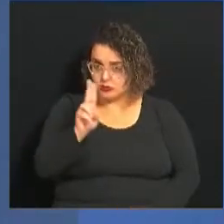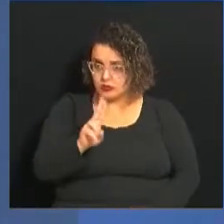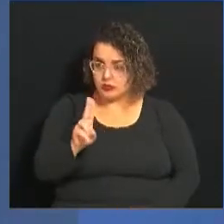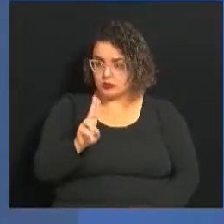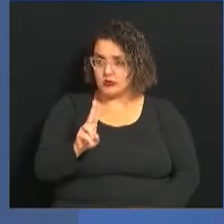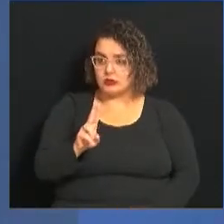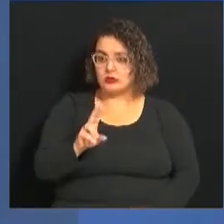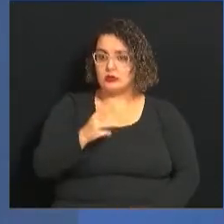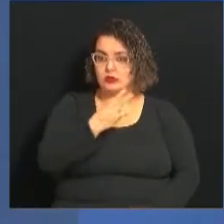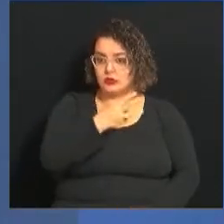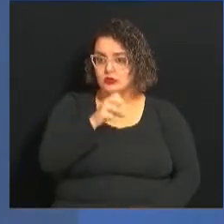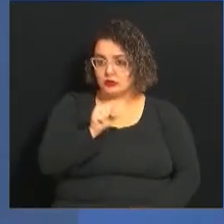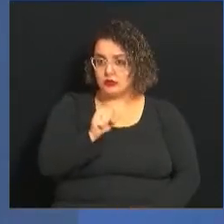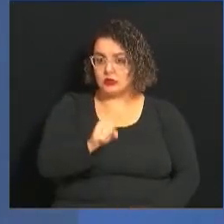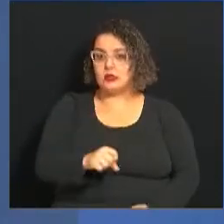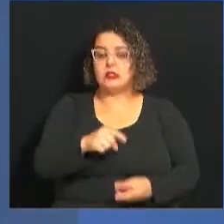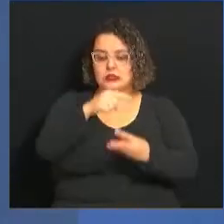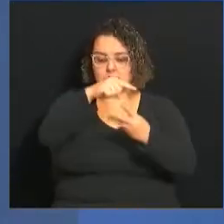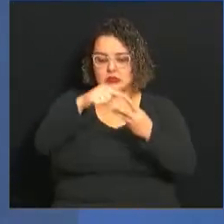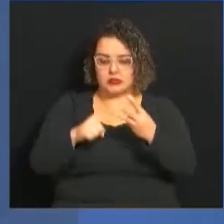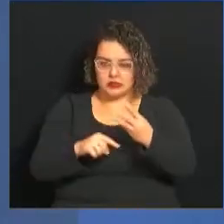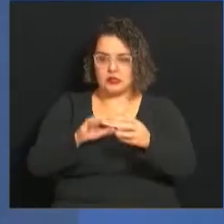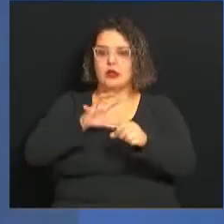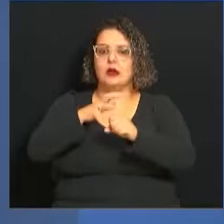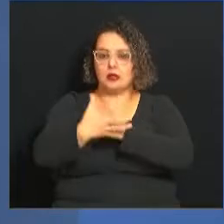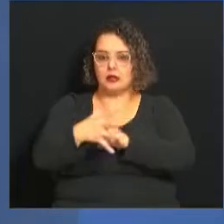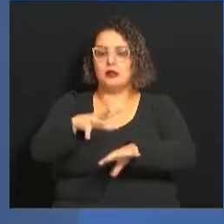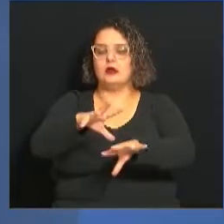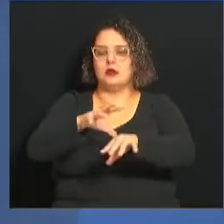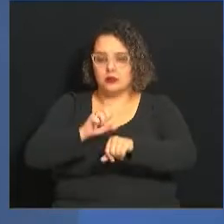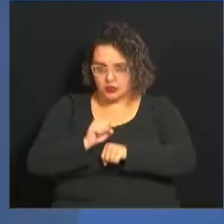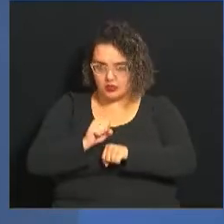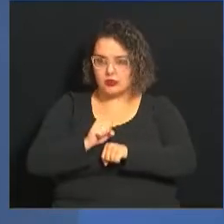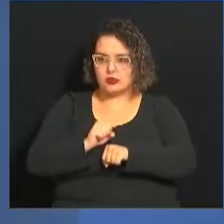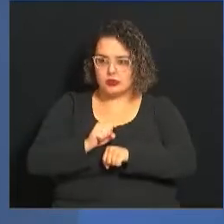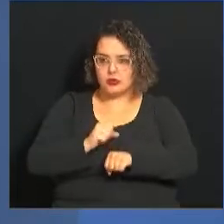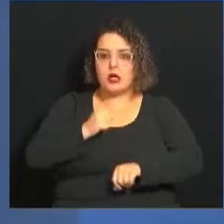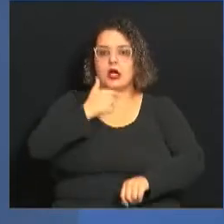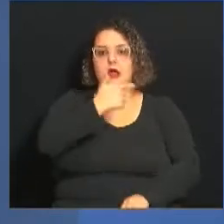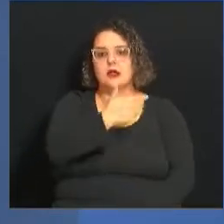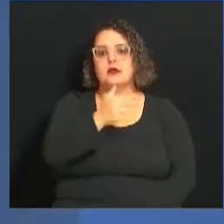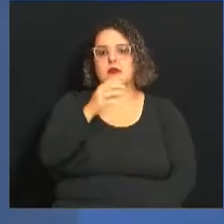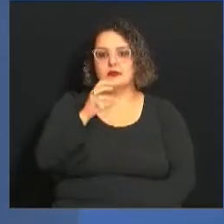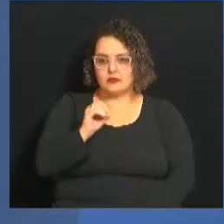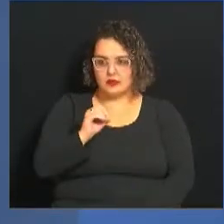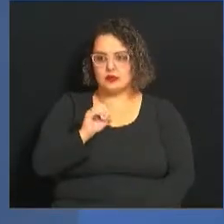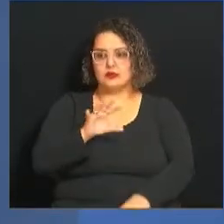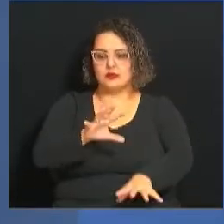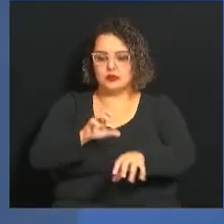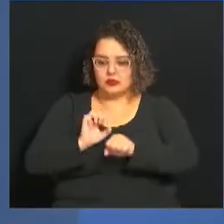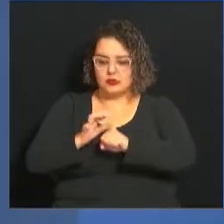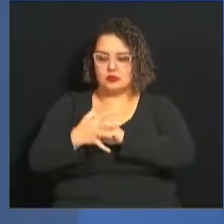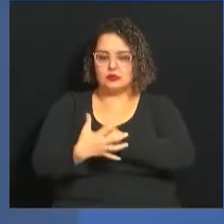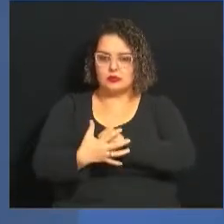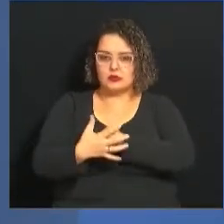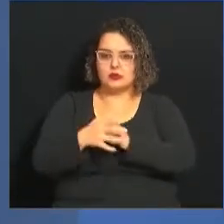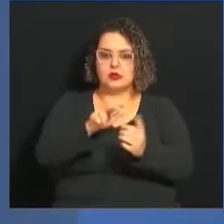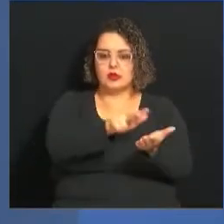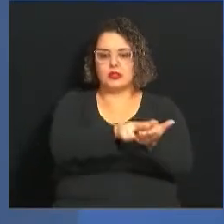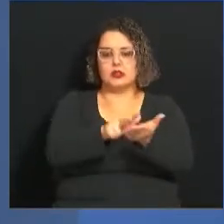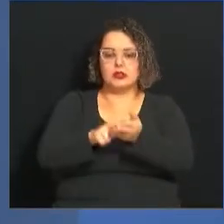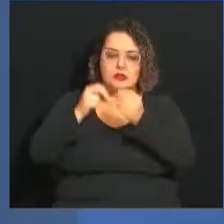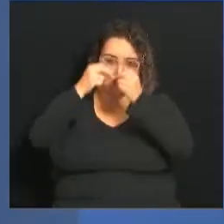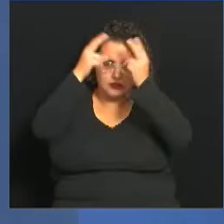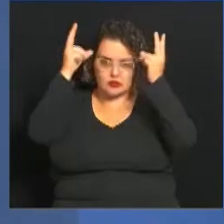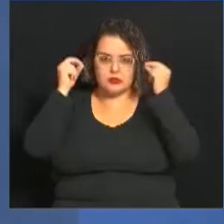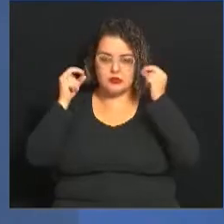desses pacientes, 3 são com Covid-19 e 20 pacientes com Covid estão em leitos de enfermaria. No SUS municipal,